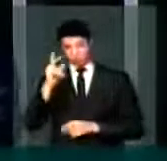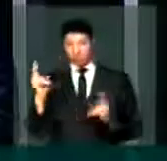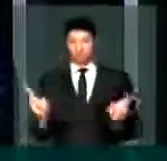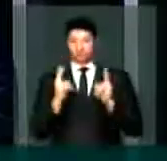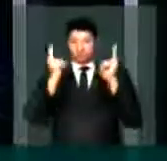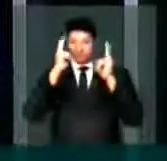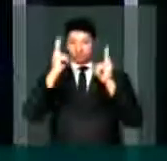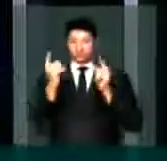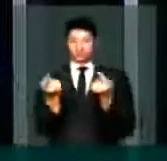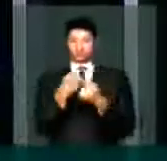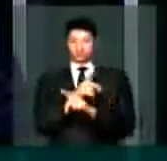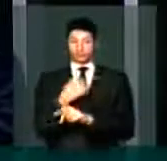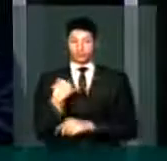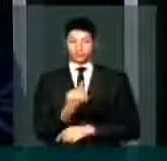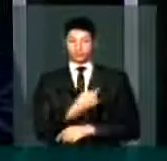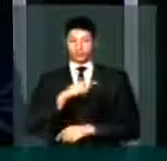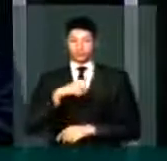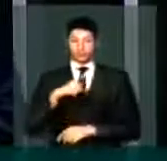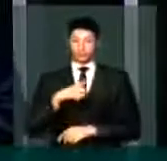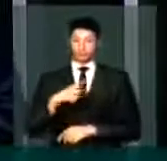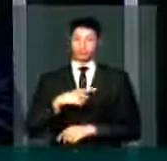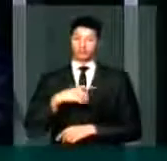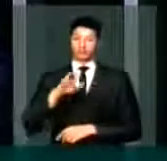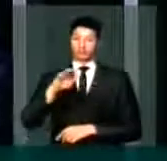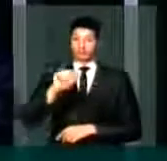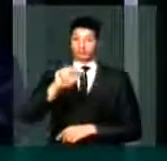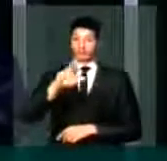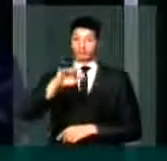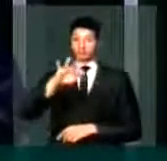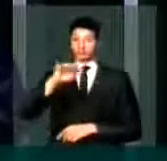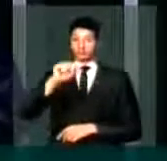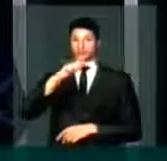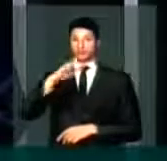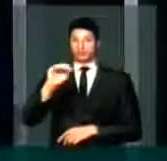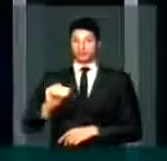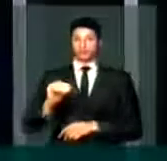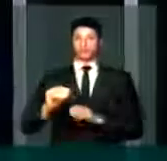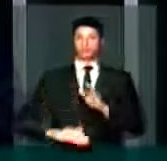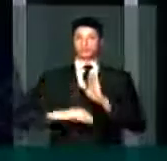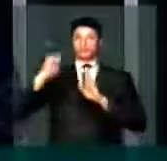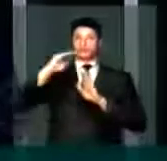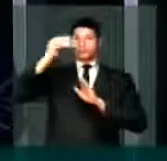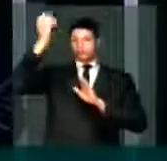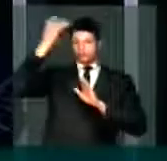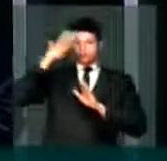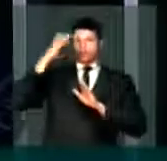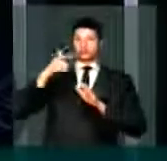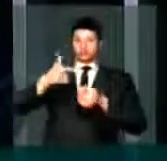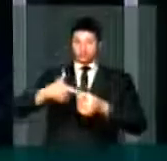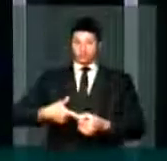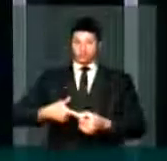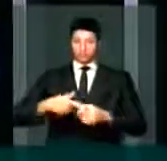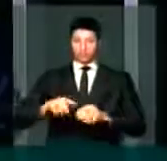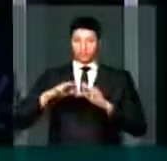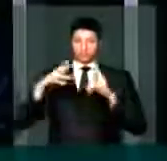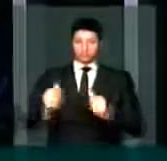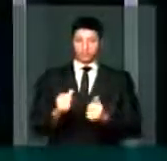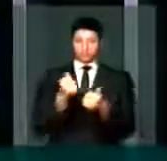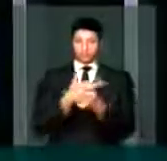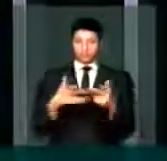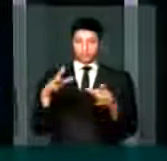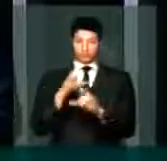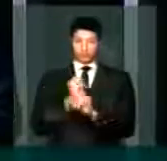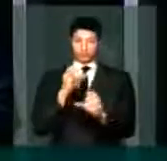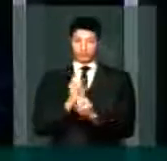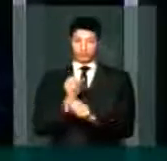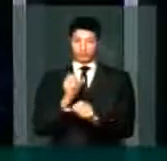vitória da oposição, nós teríamos um tarifaço, o aumento da conta de luz, o aumento dos combustíveis e de todas aquelas